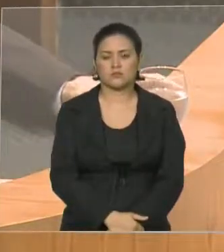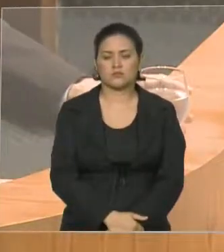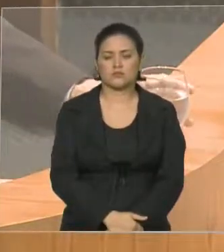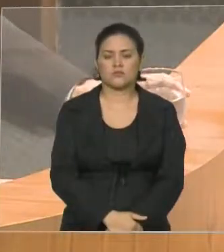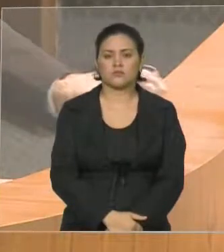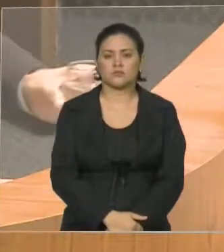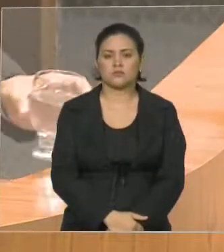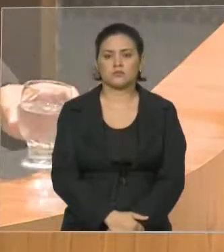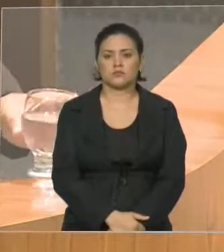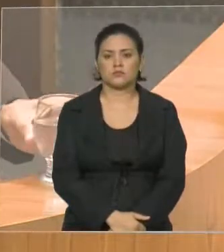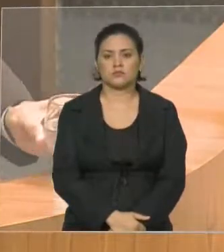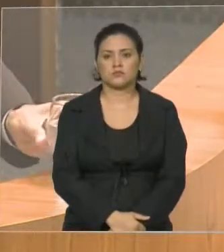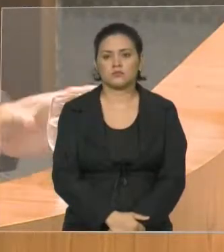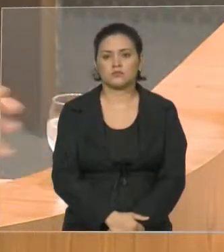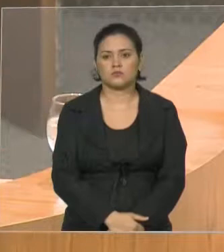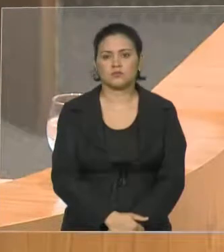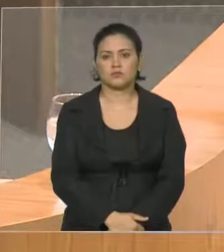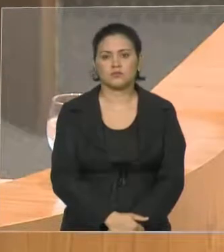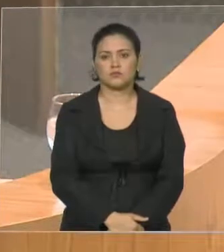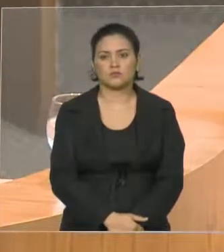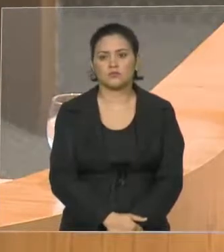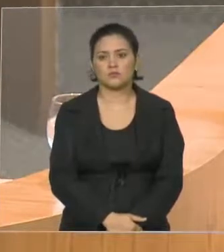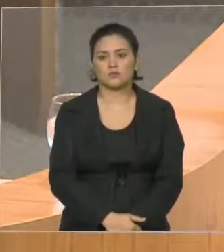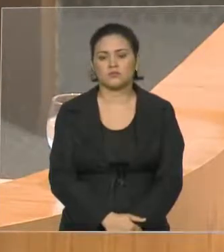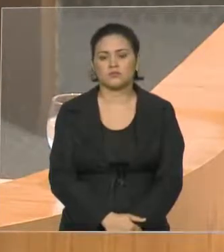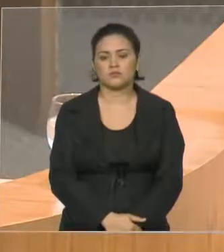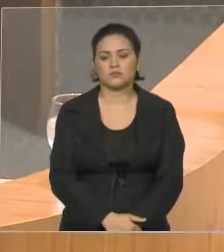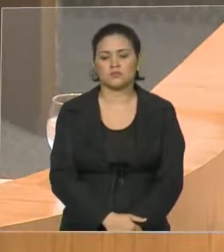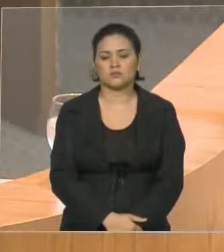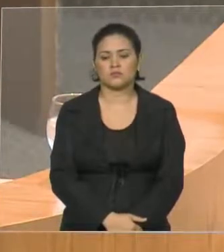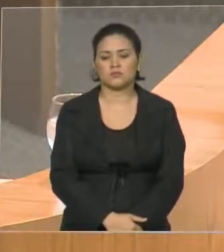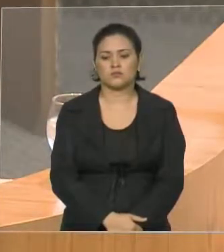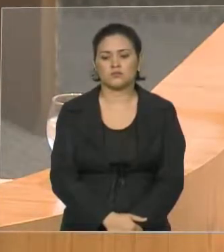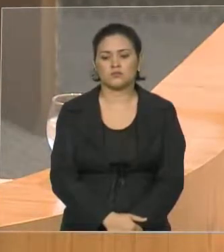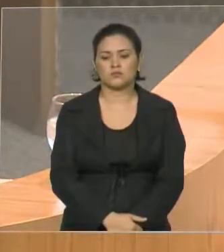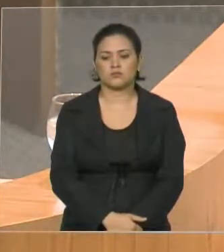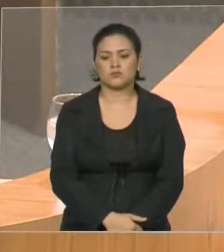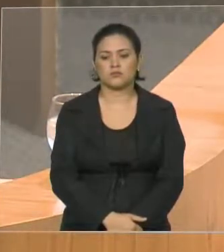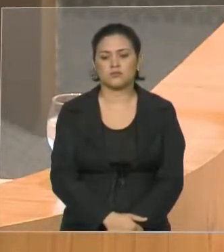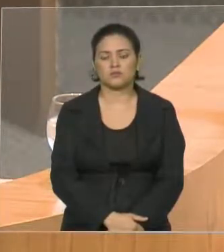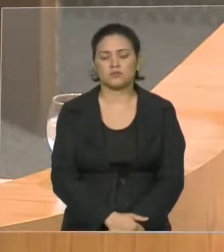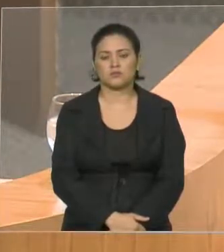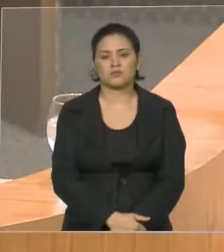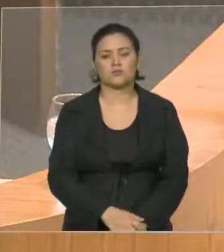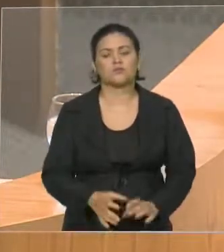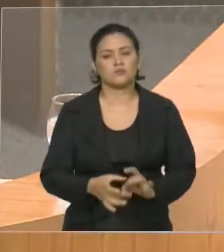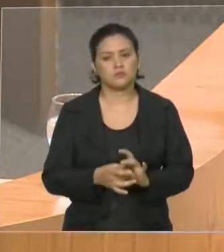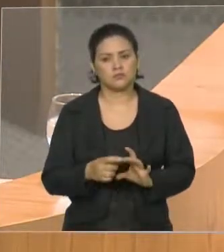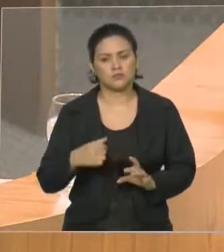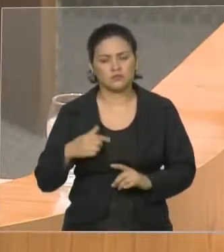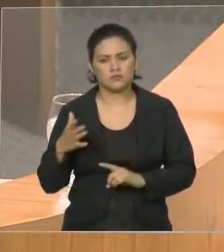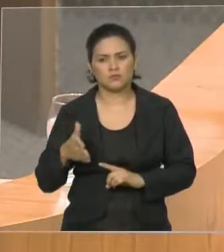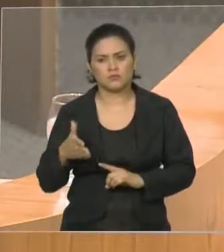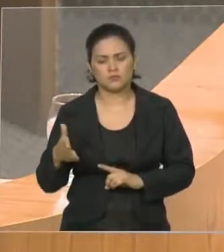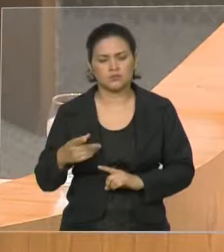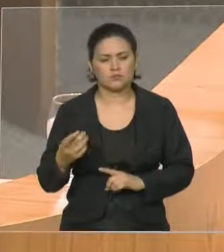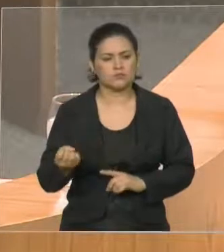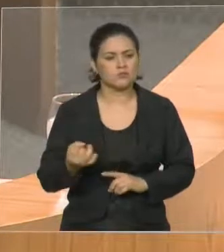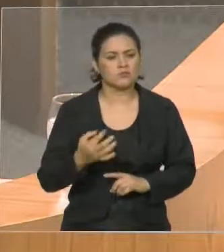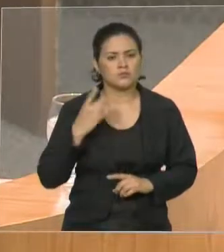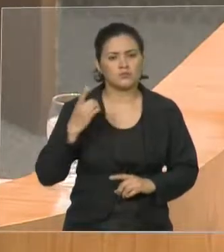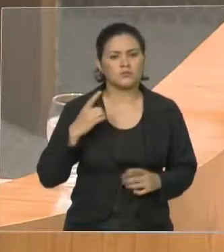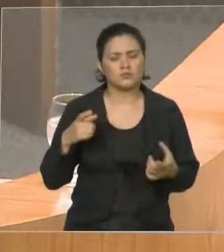em me conceder ainda o expediente final, mesmo já com o quórum reduzido de deputados parlamentares nesta casa. Mas só para